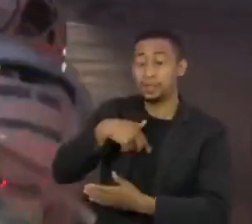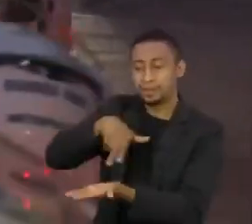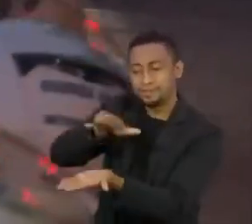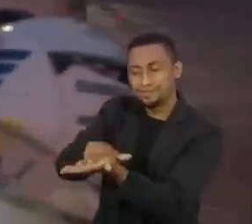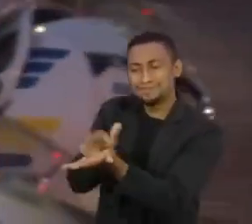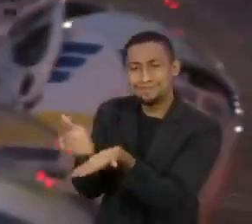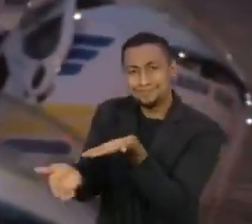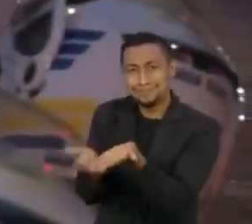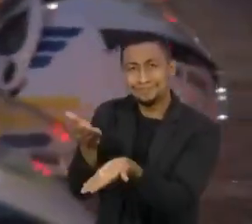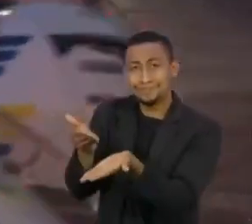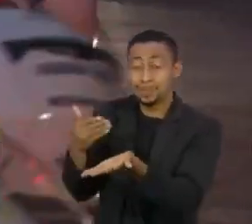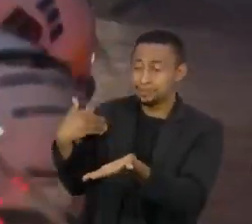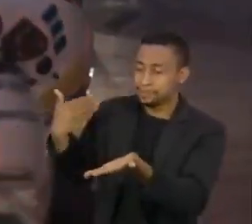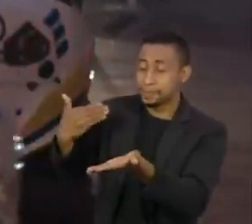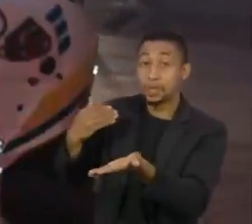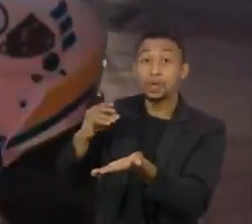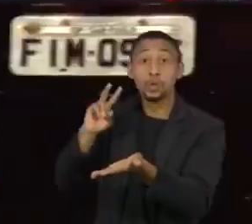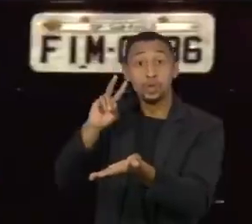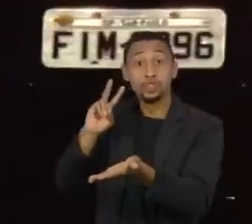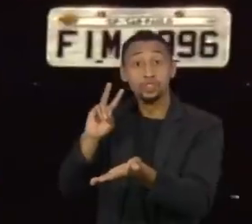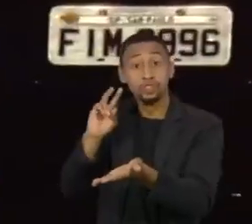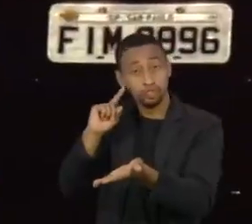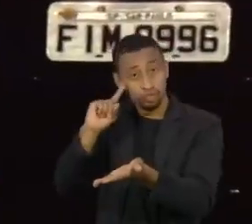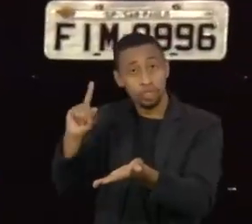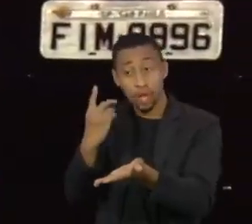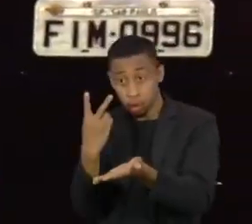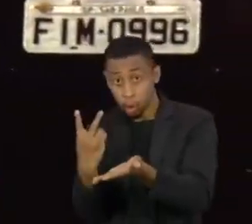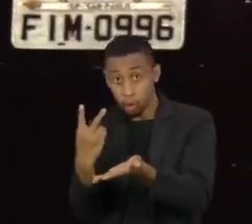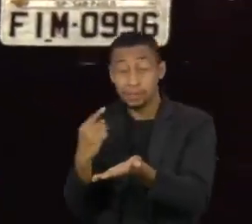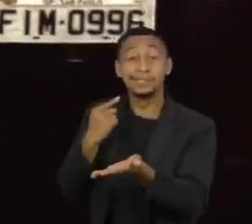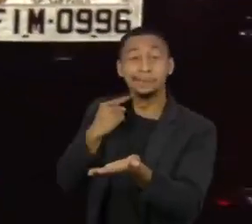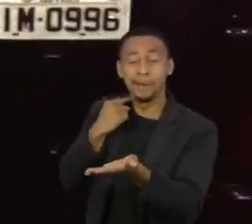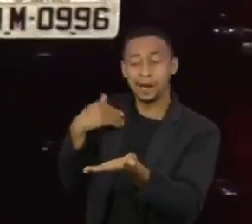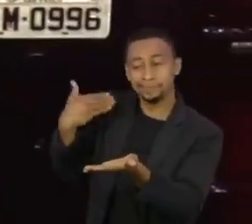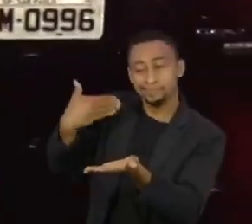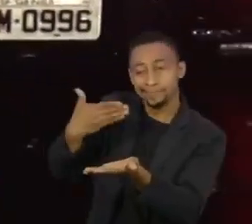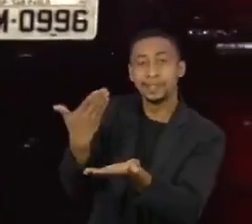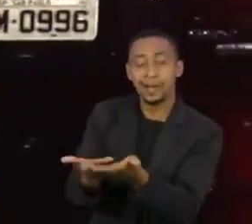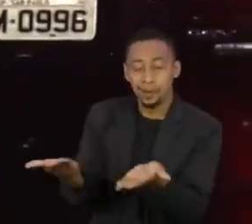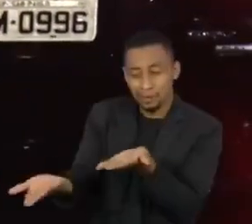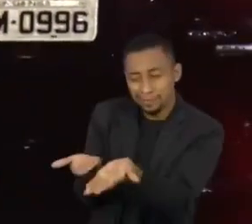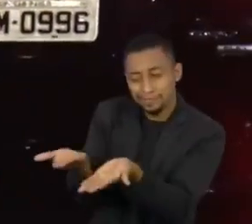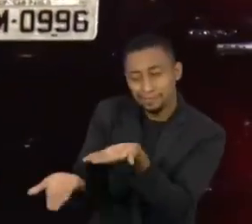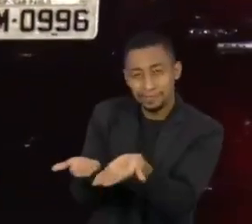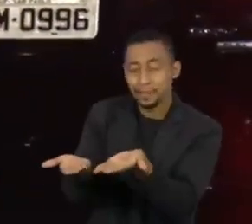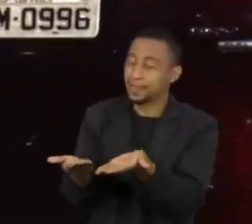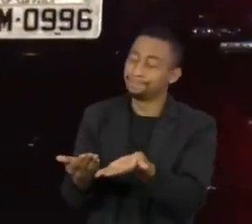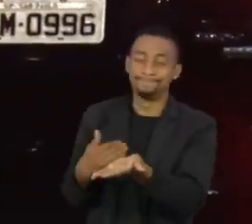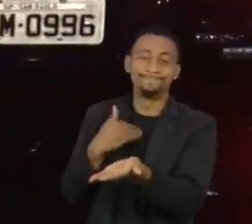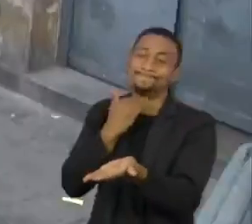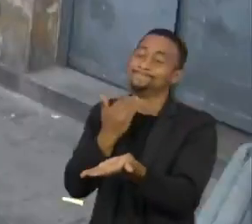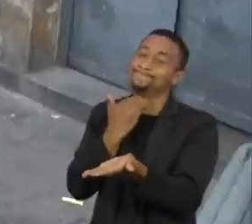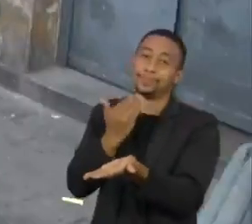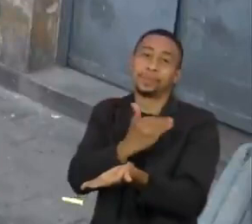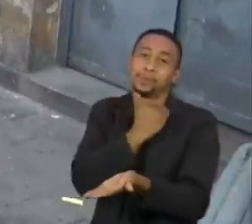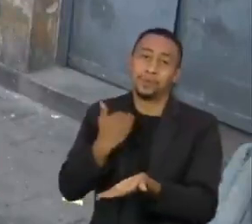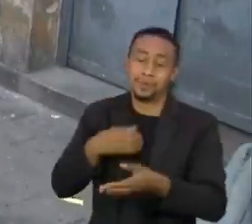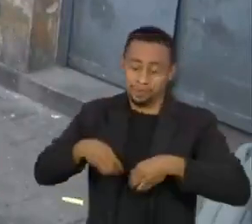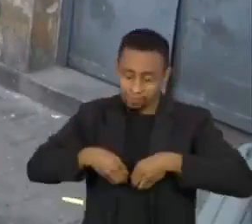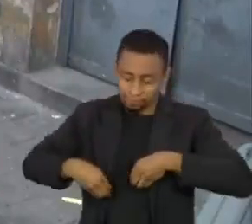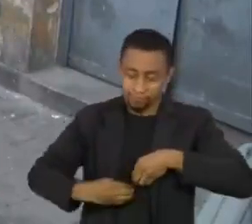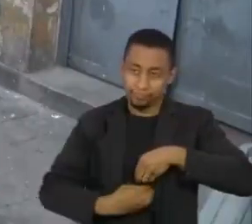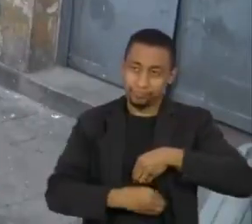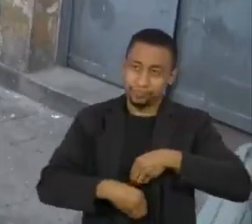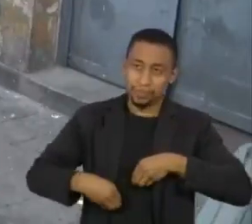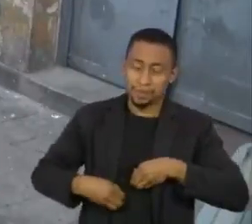em decorrência do agravamento de um câncer na região da cárdia, transição entre esôfago e estômago. O seu sonho